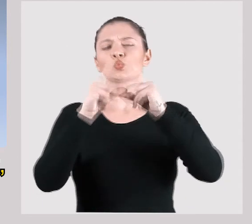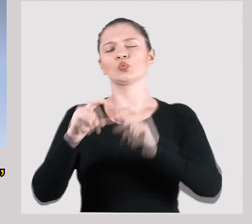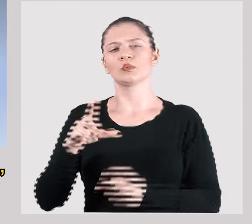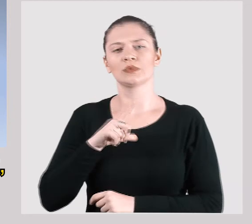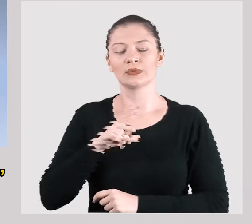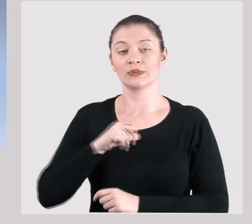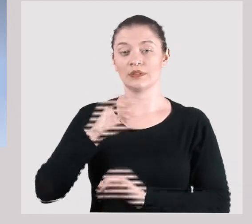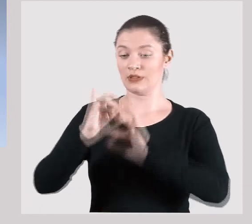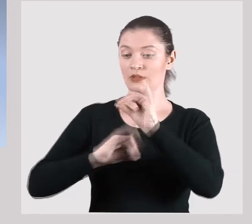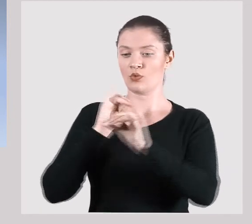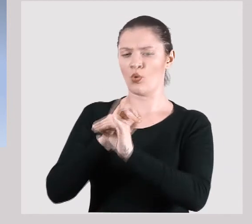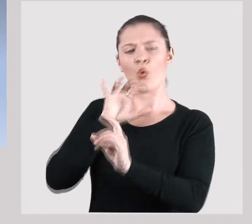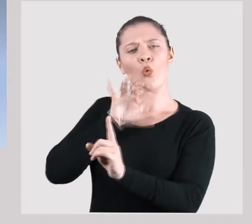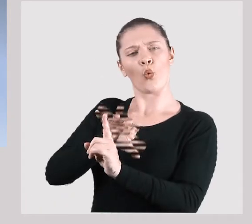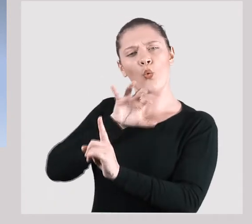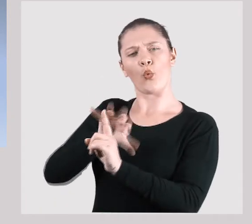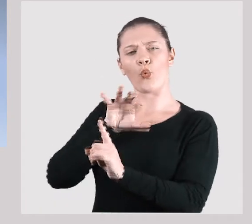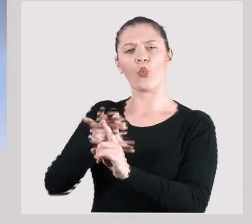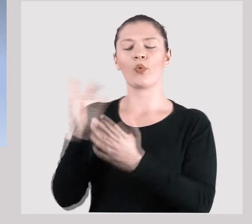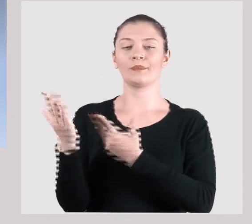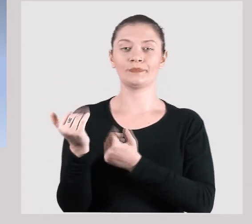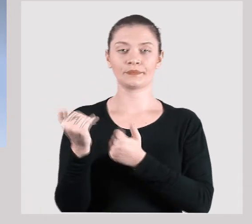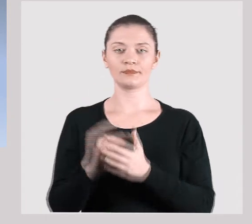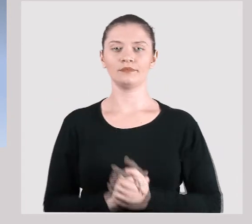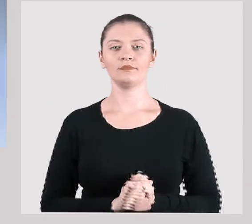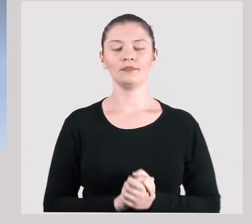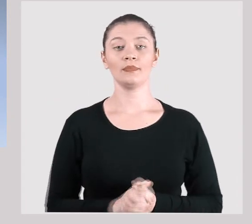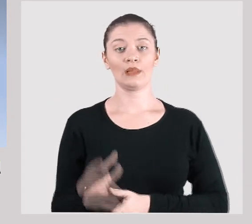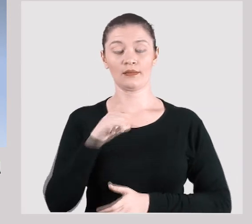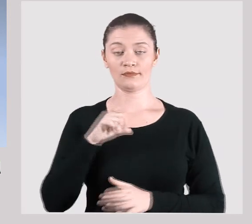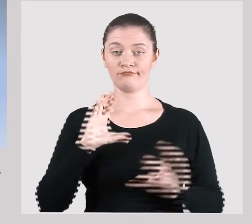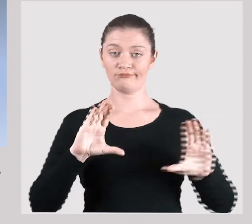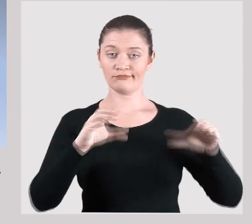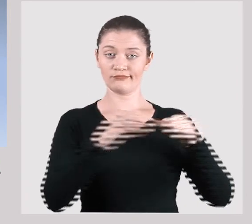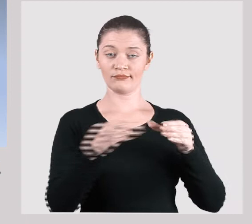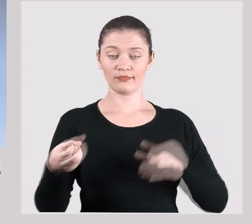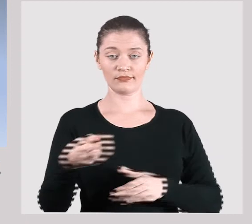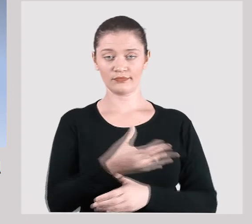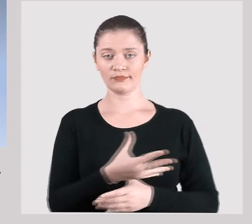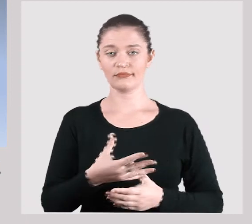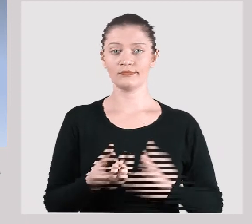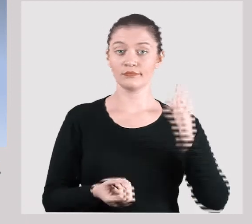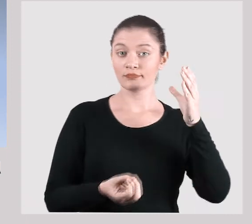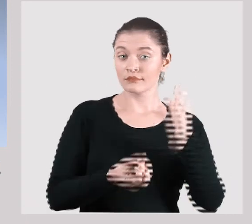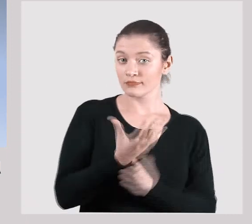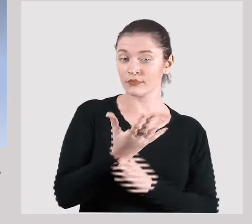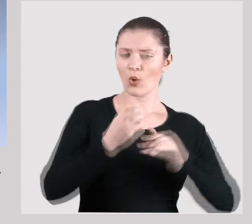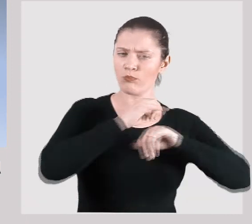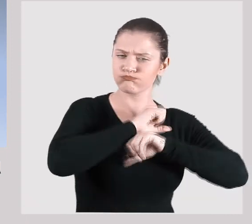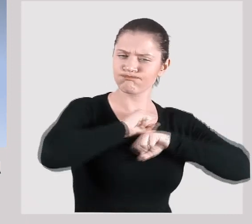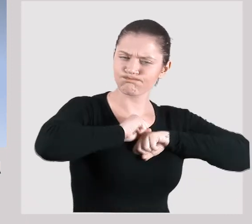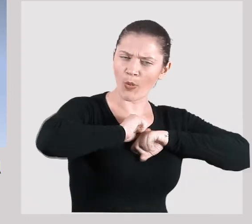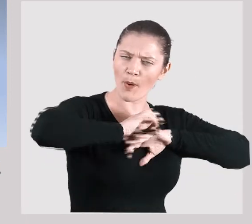é isso assim. Também existe uma categoria nova surgindo, essa disforia sendo espalhada como uma